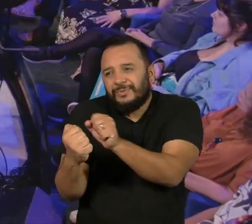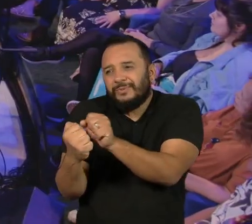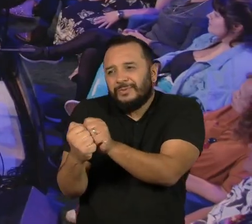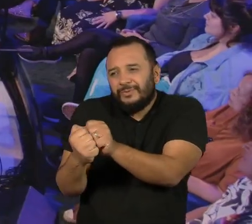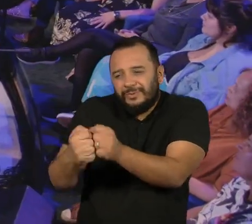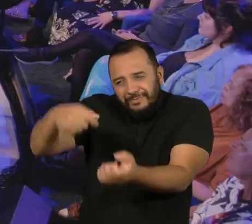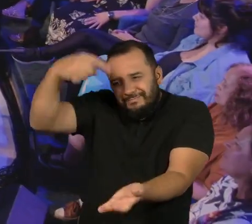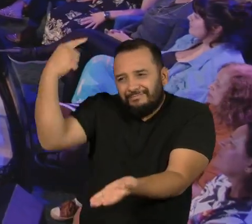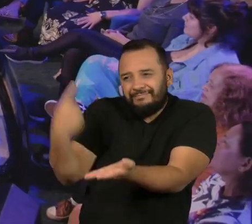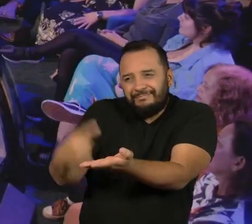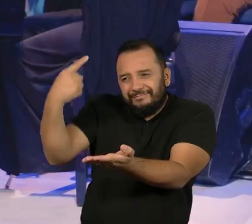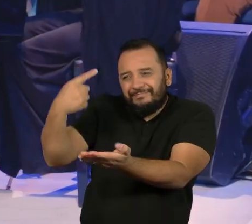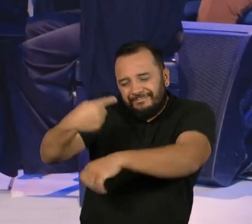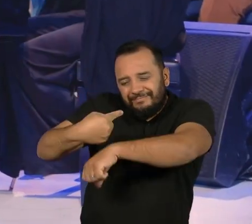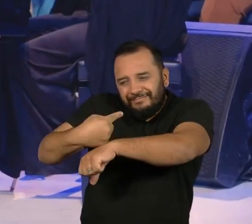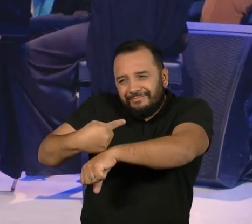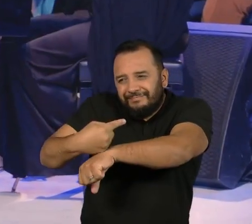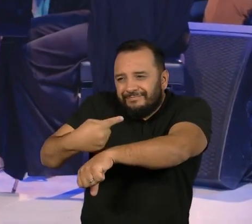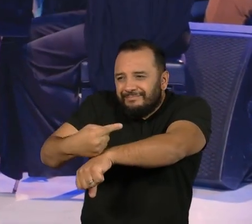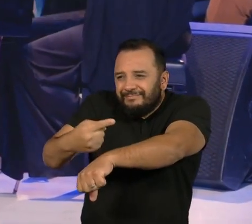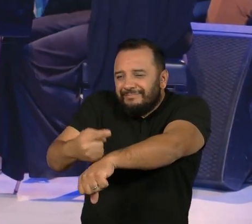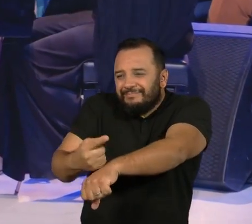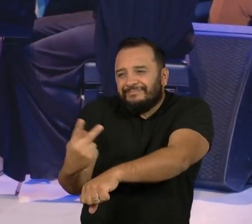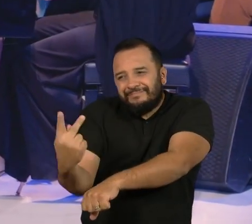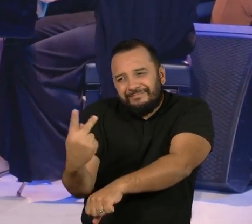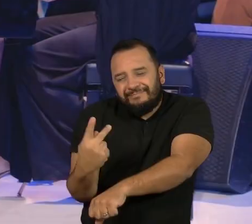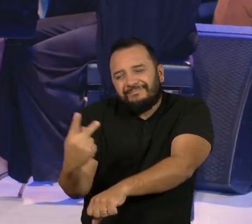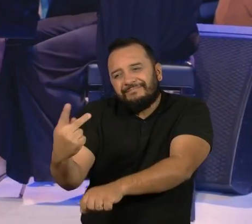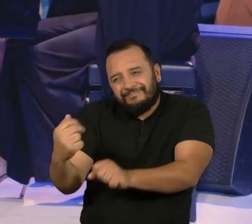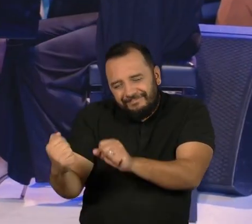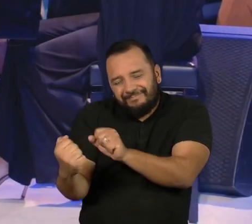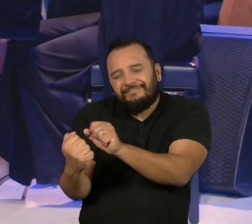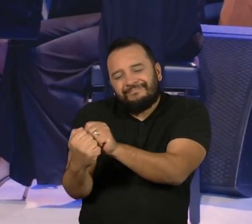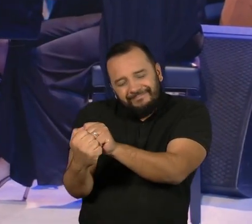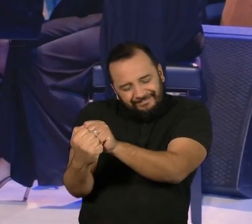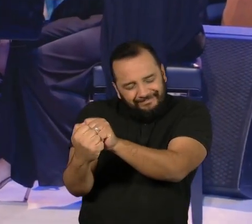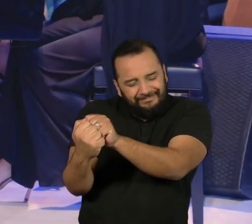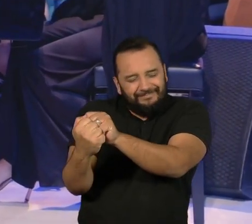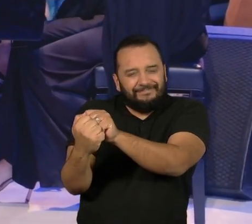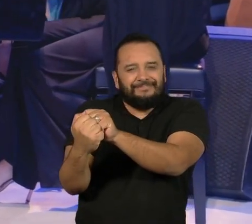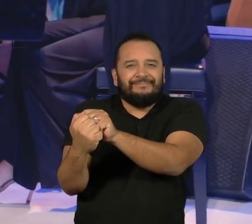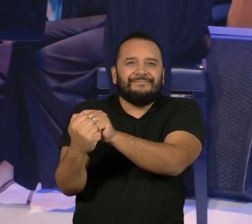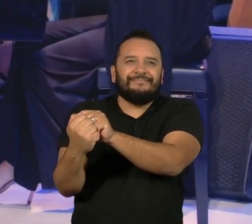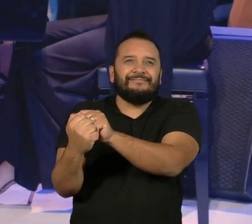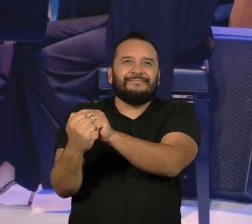Conte comigo a cada segundo dessa vida.